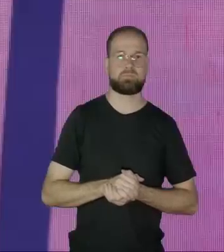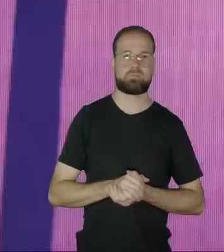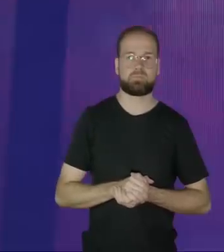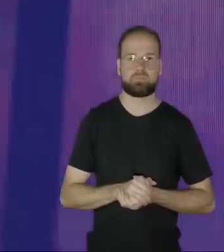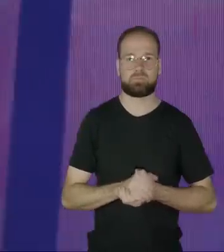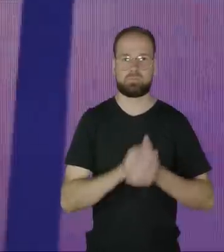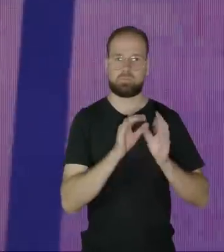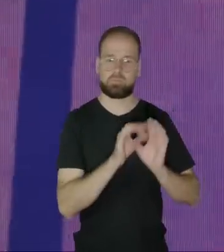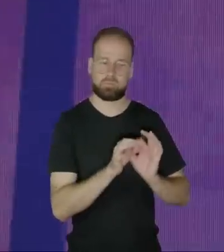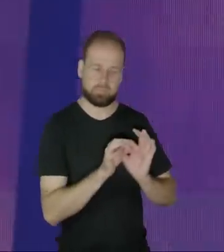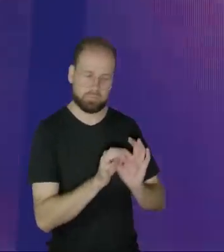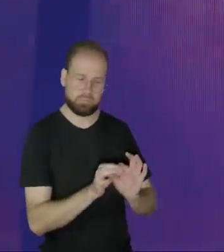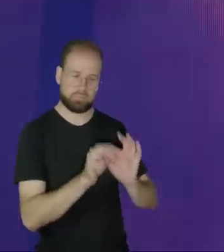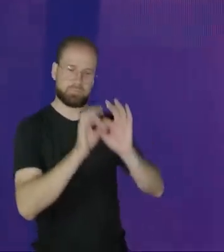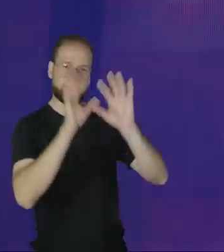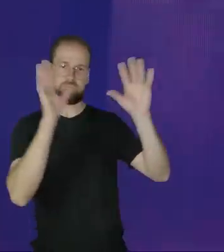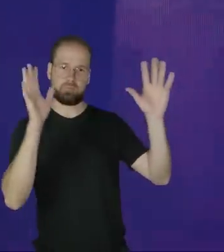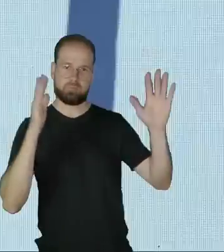deixe